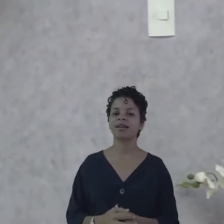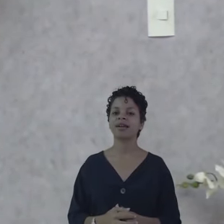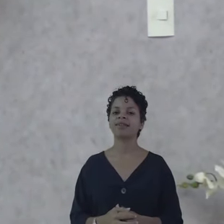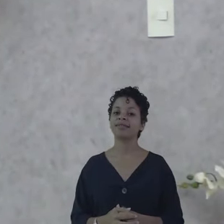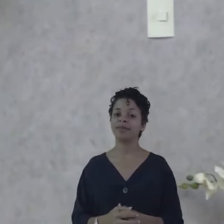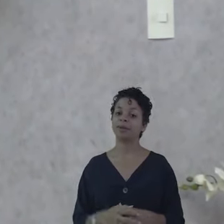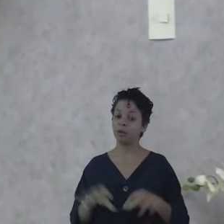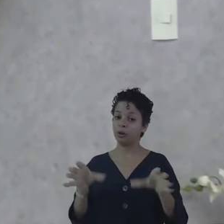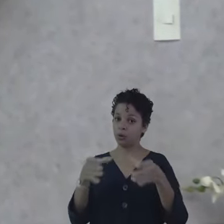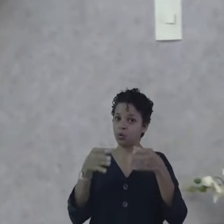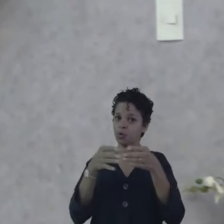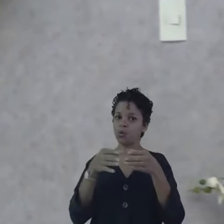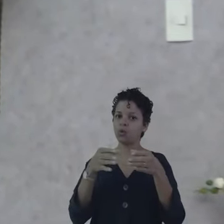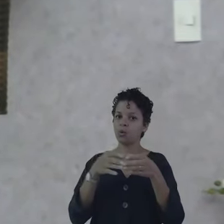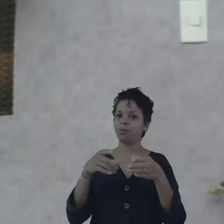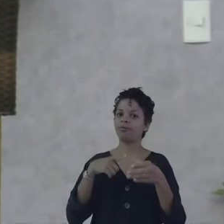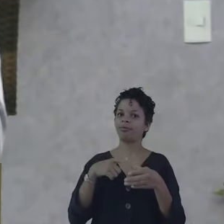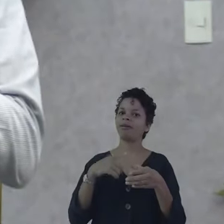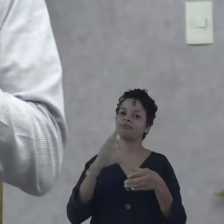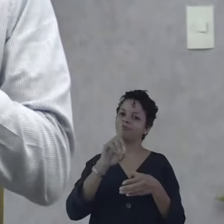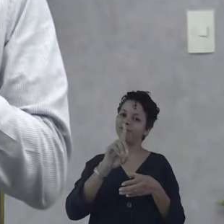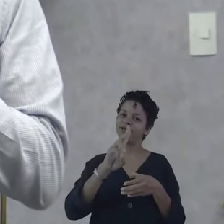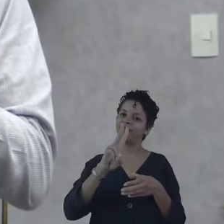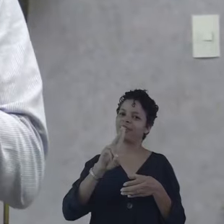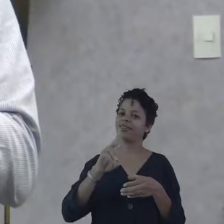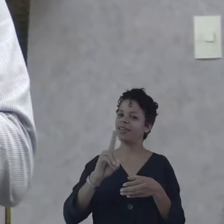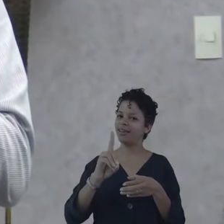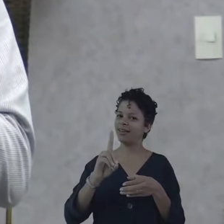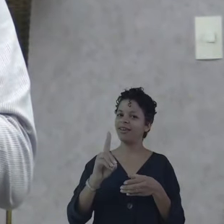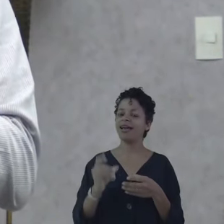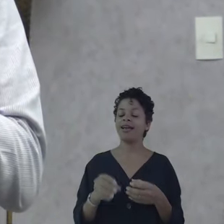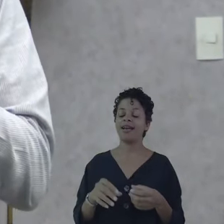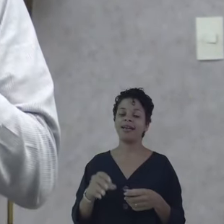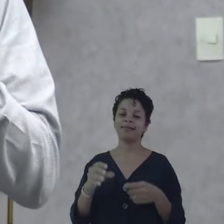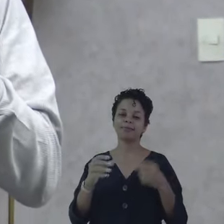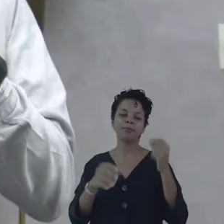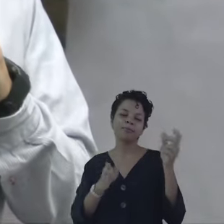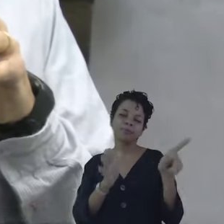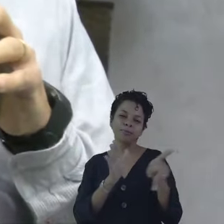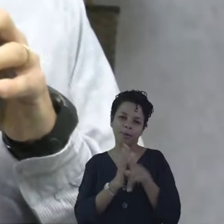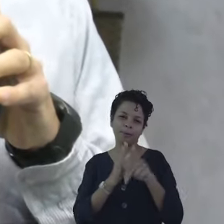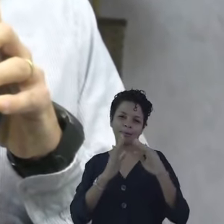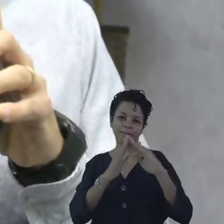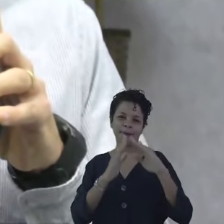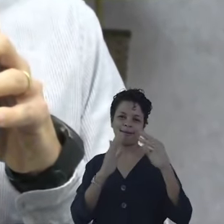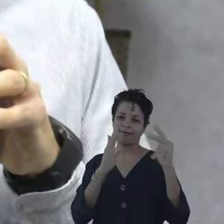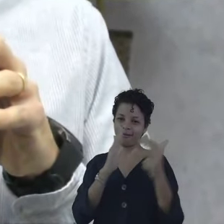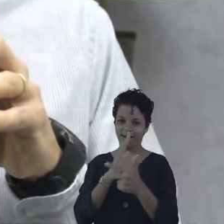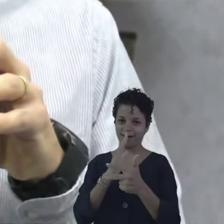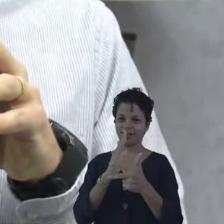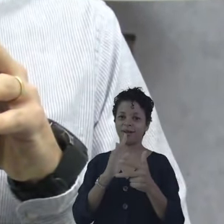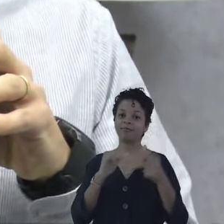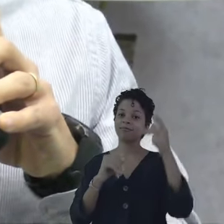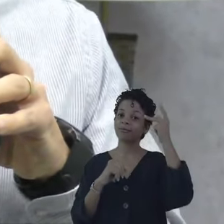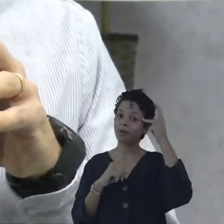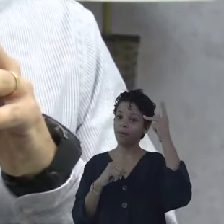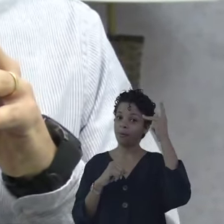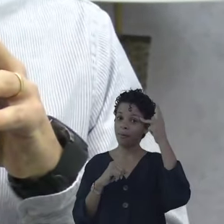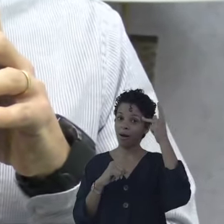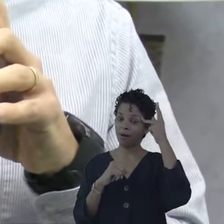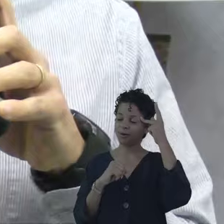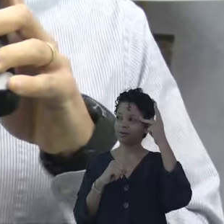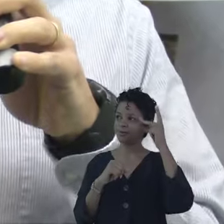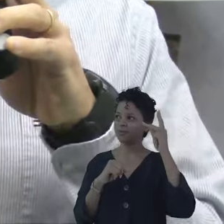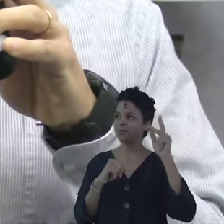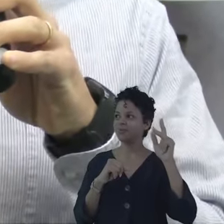eles trouxeram aqui também o DVD deles, que foi gravado ao vivo na Igreja do Tucuruvi, em São Paulo. E nós vamos.